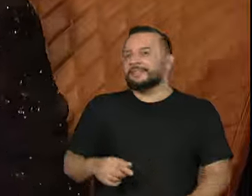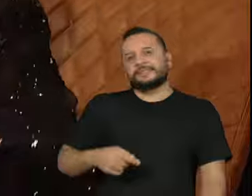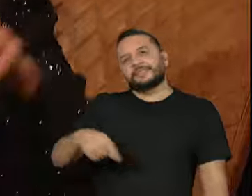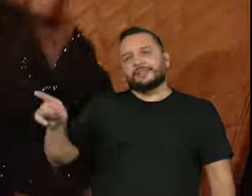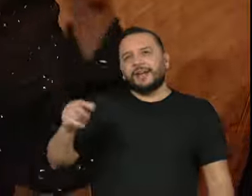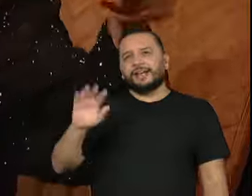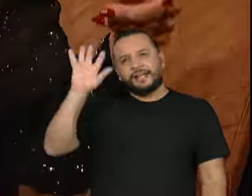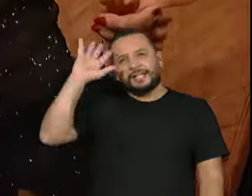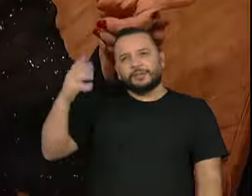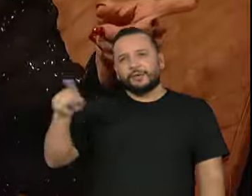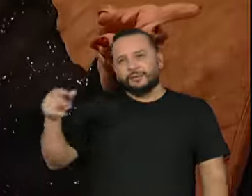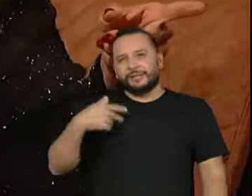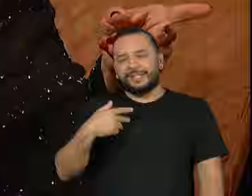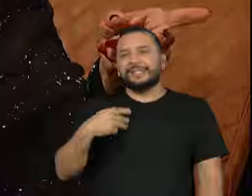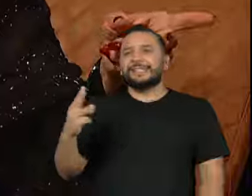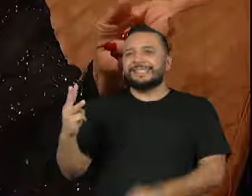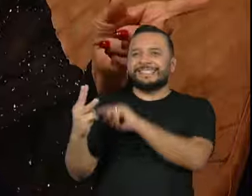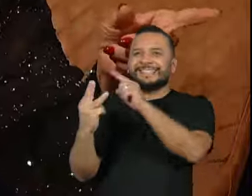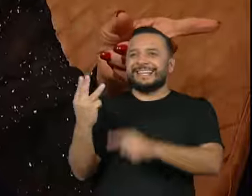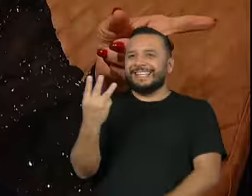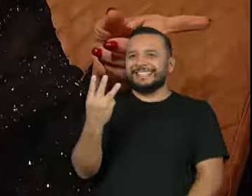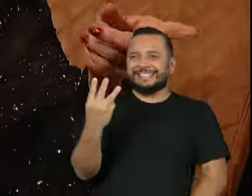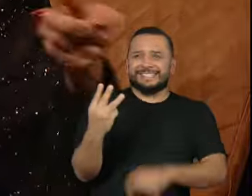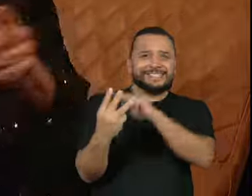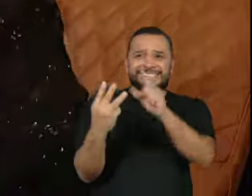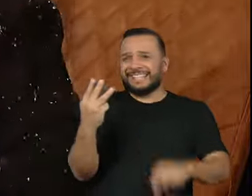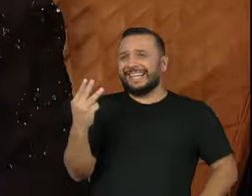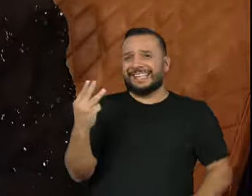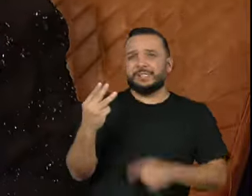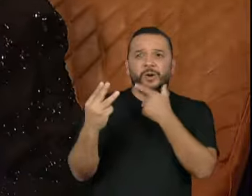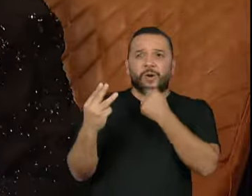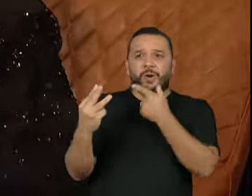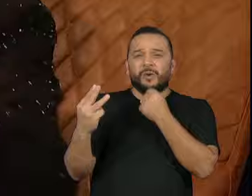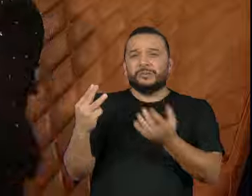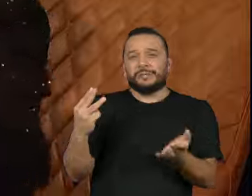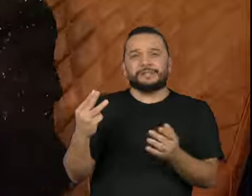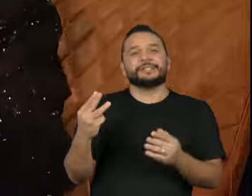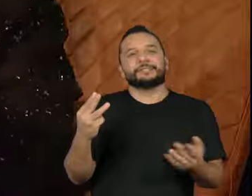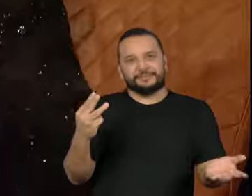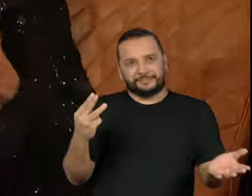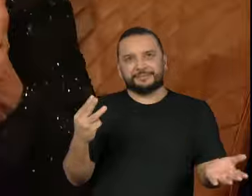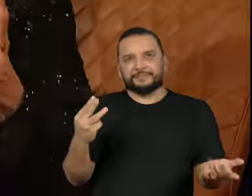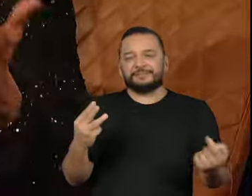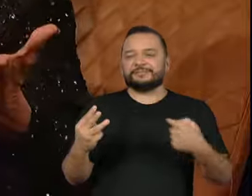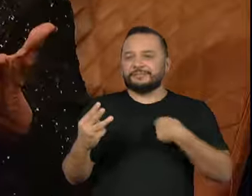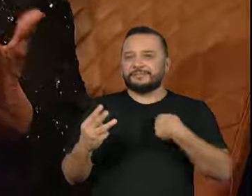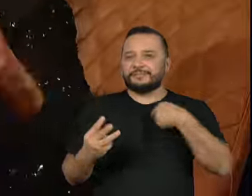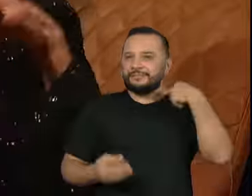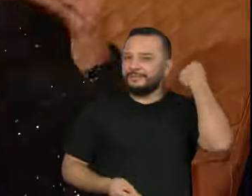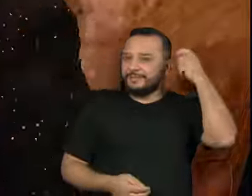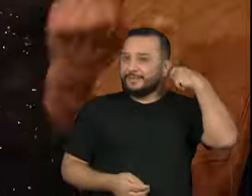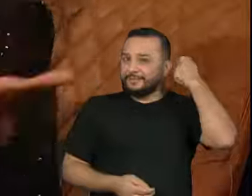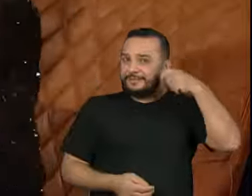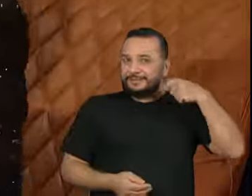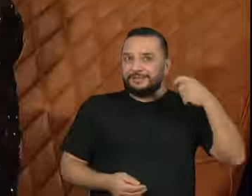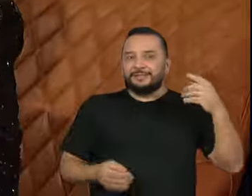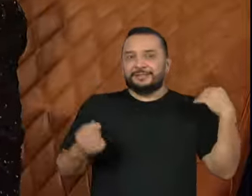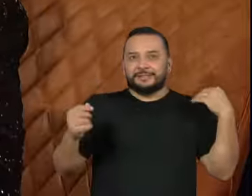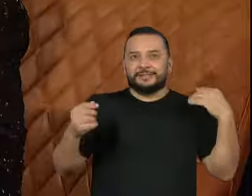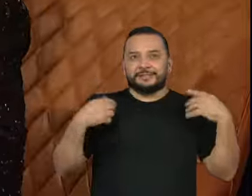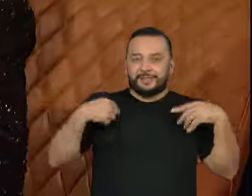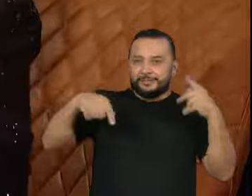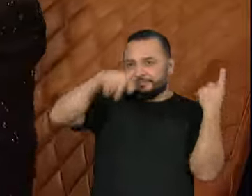olha aqui, você vai lá e resolve essa palhaçada. Eu não tive outra. Aquela atriz que eu tenho dentro de mim, coloquei um